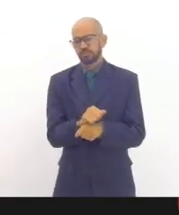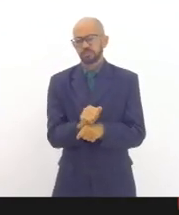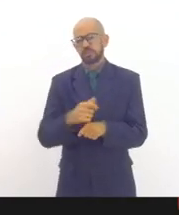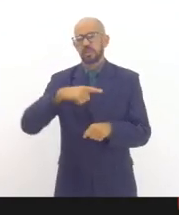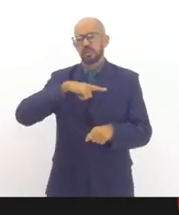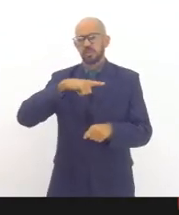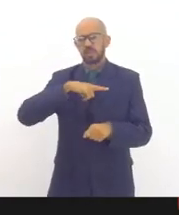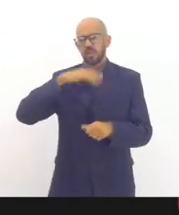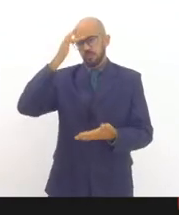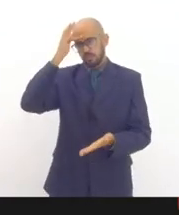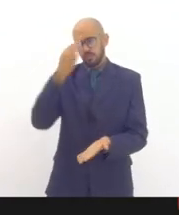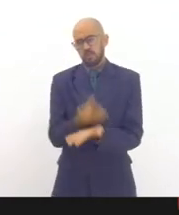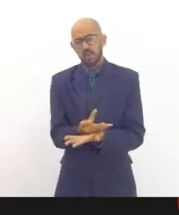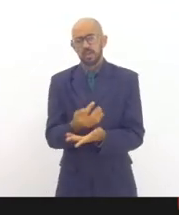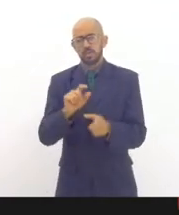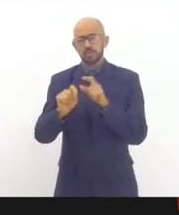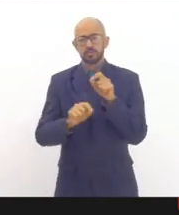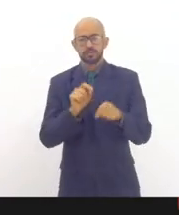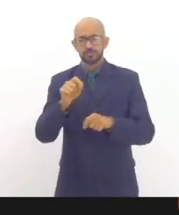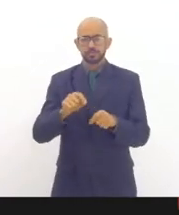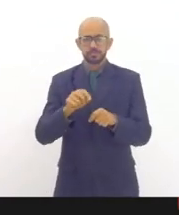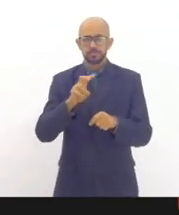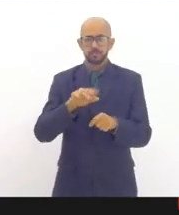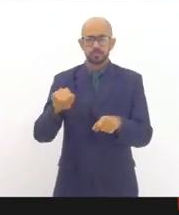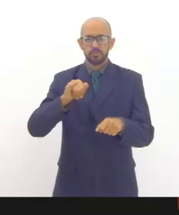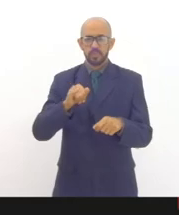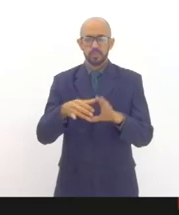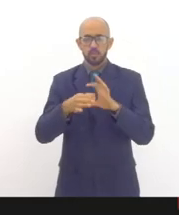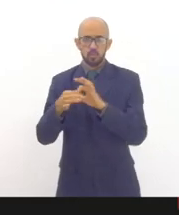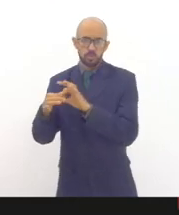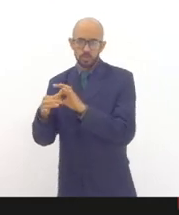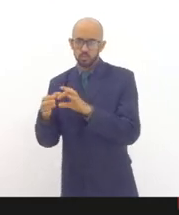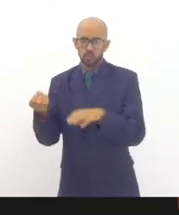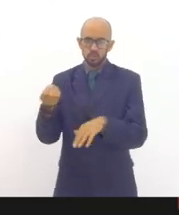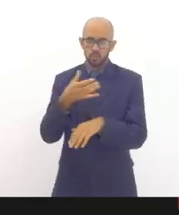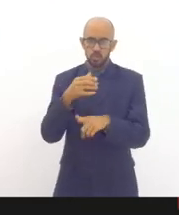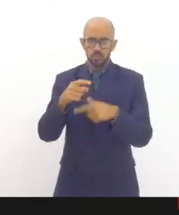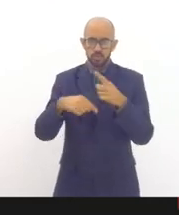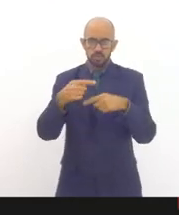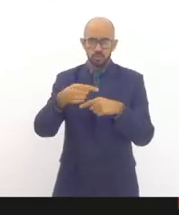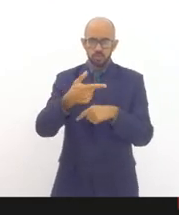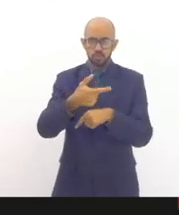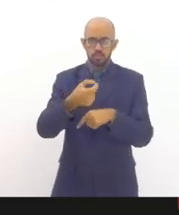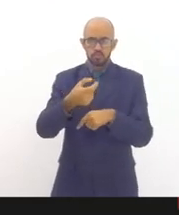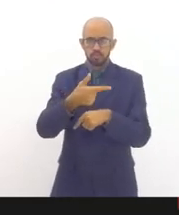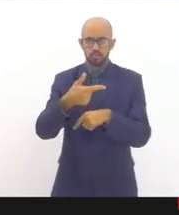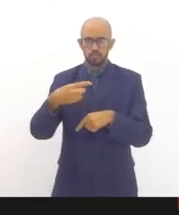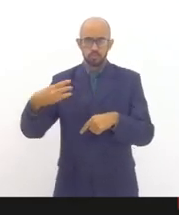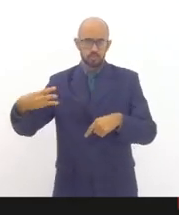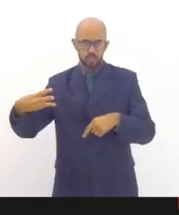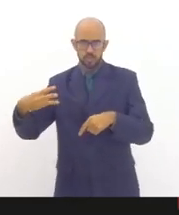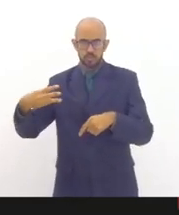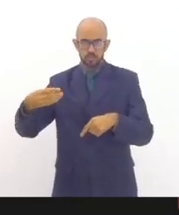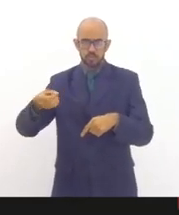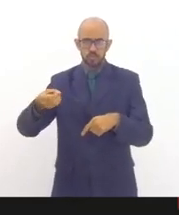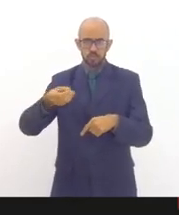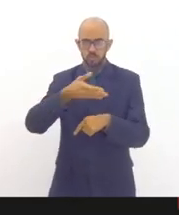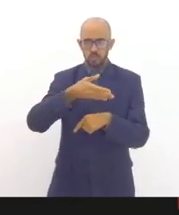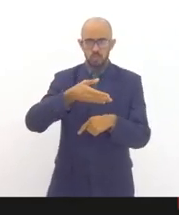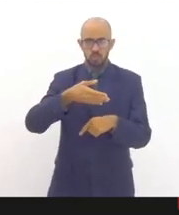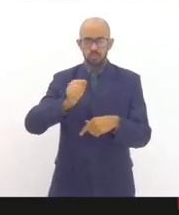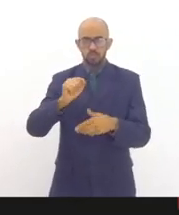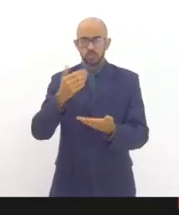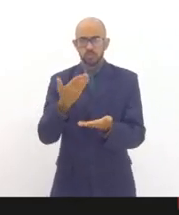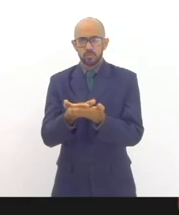tenho fé que teremos uma nova realidade a partir de 2023 e que o novo ensino